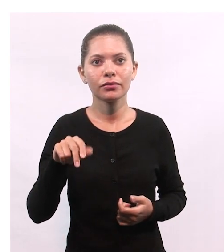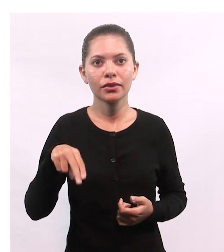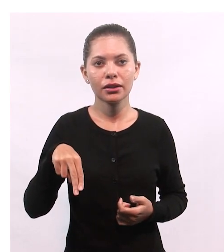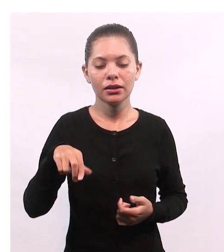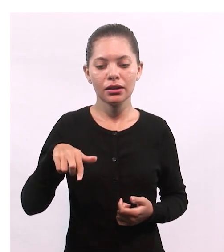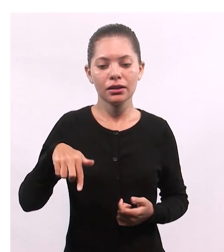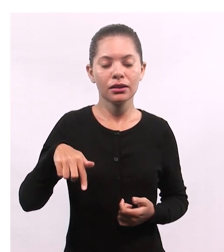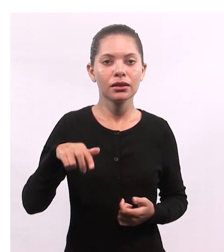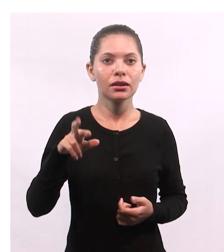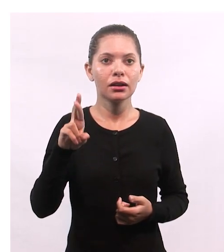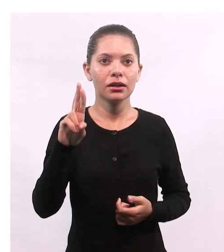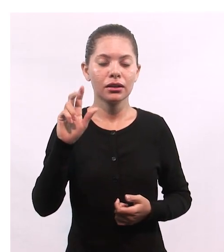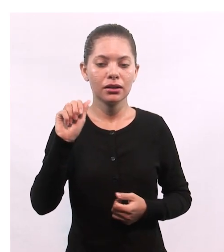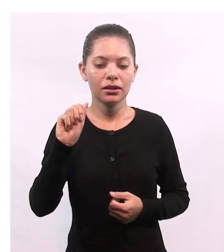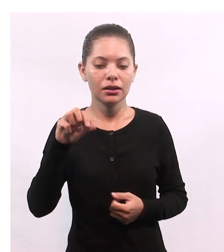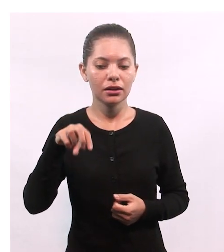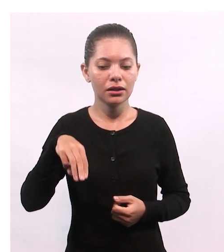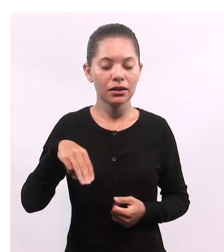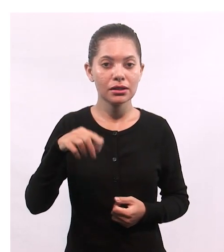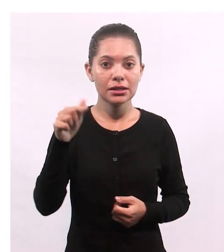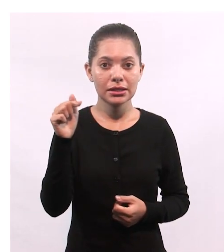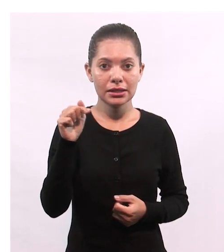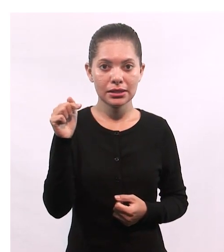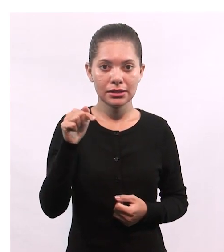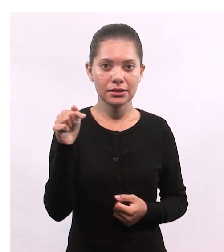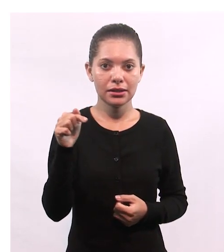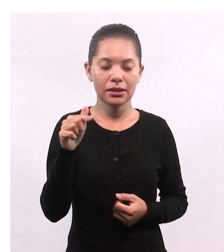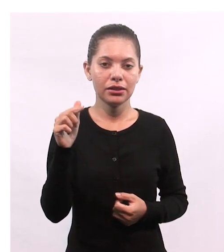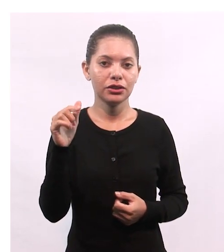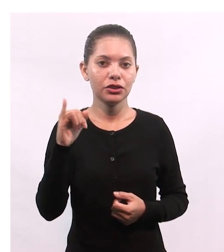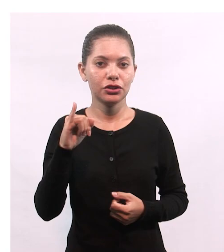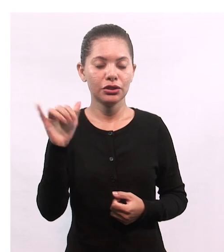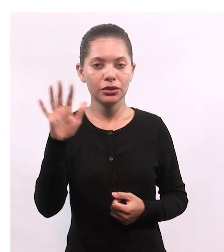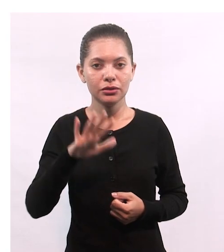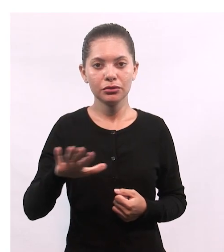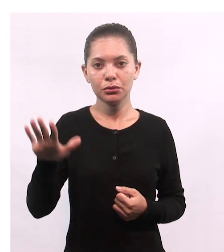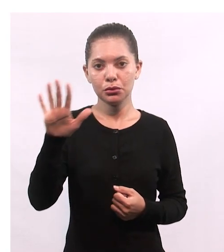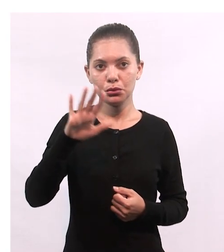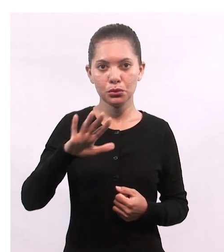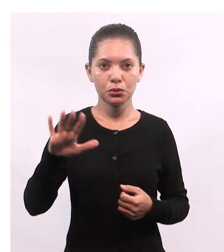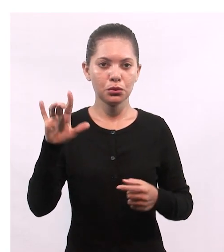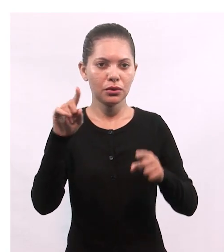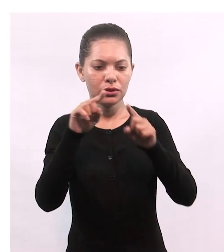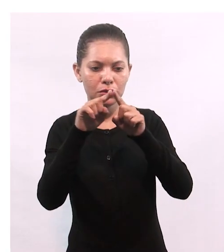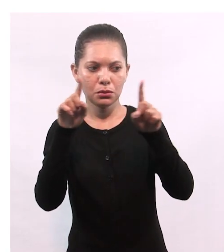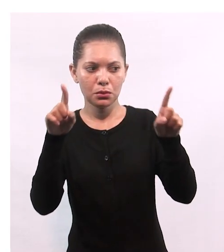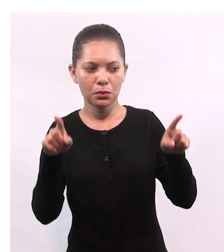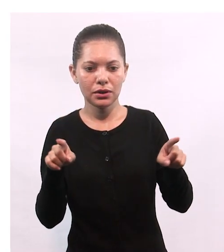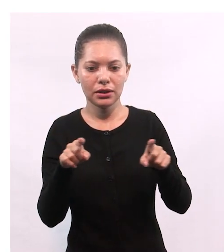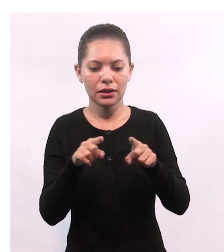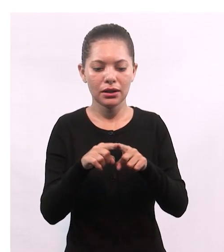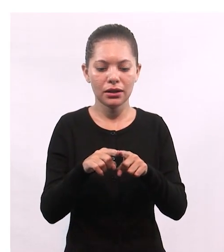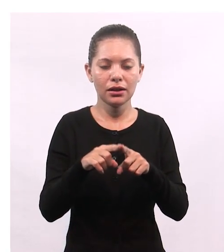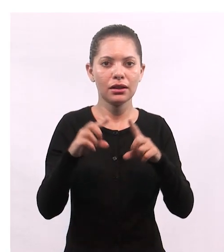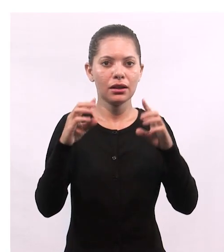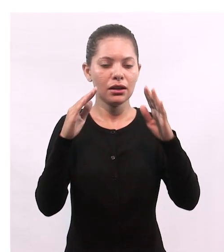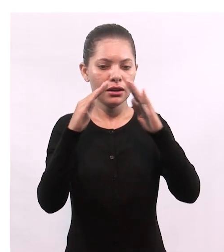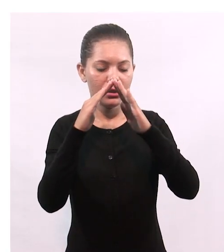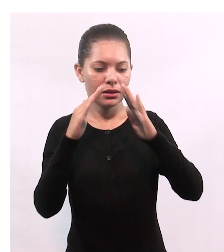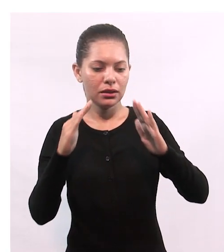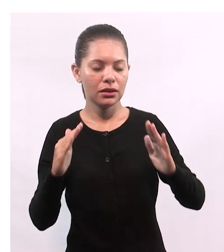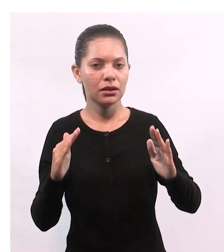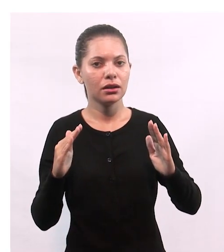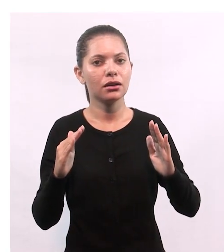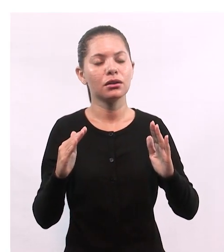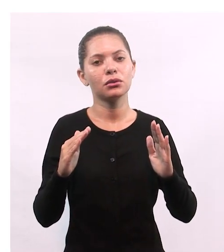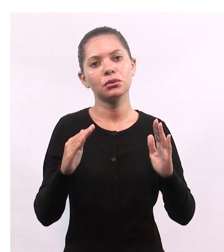é uma composição de 7 figuras variando de quadrado e triângulos, retângulos